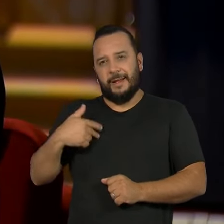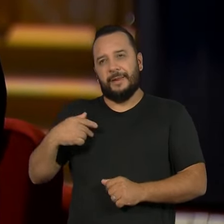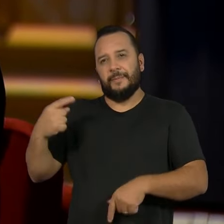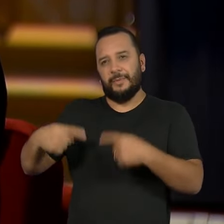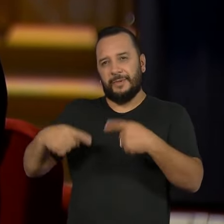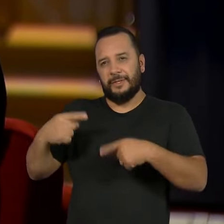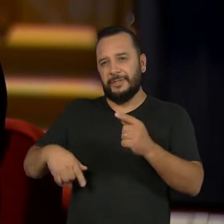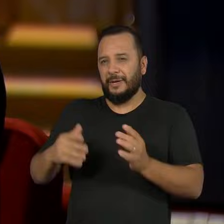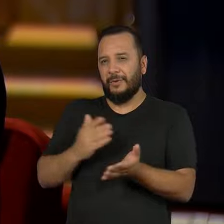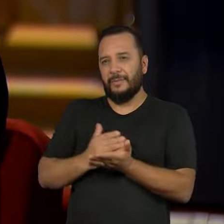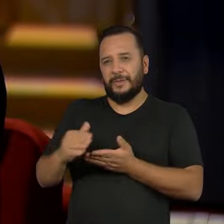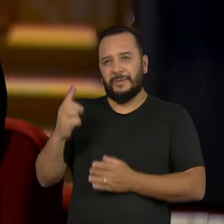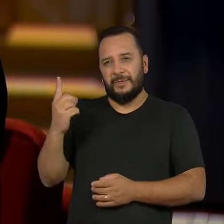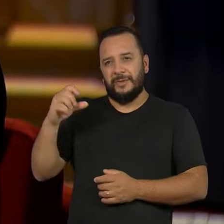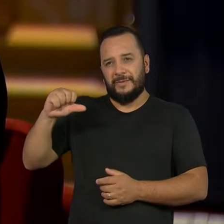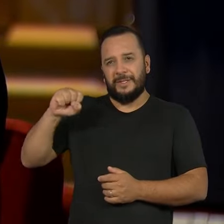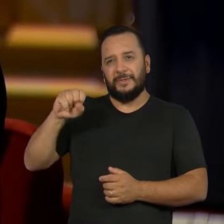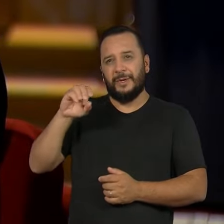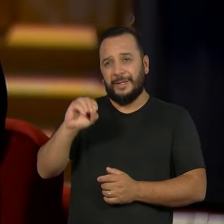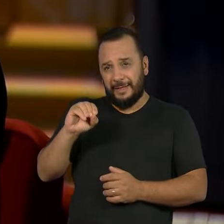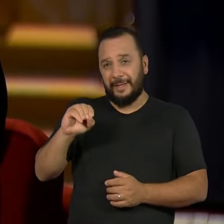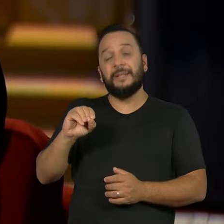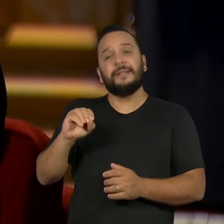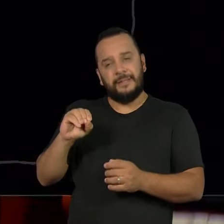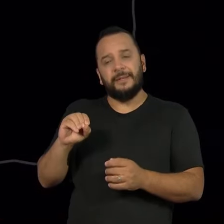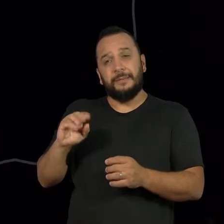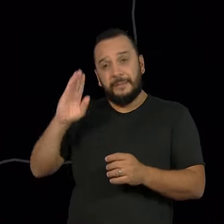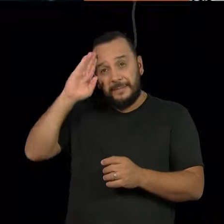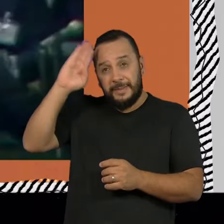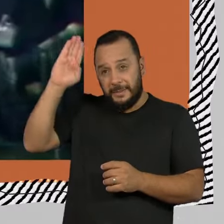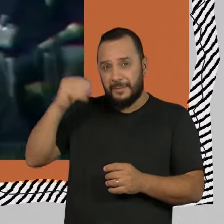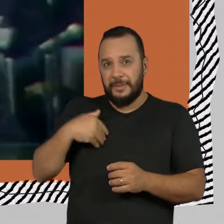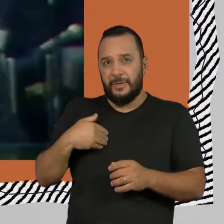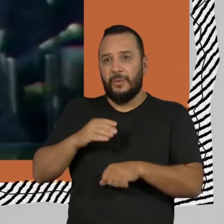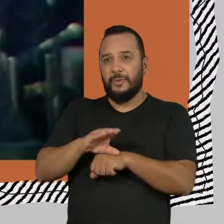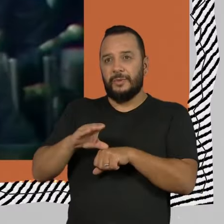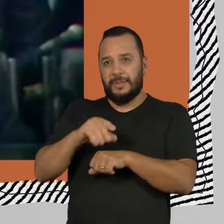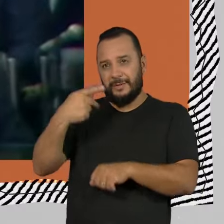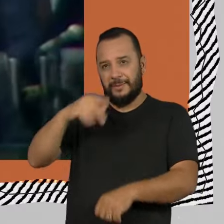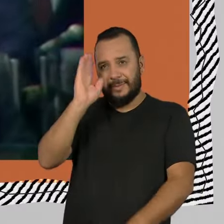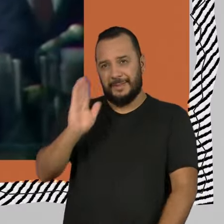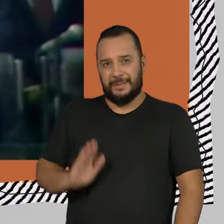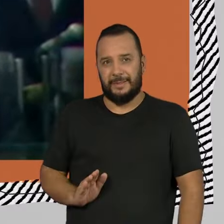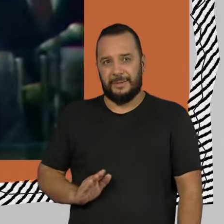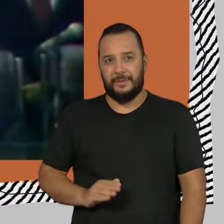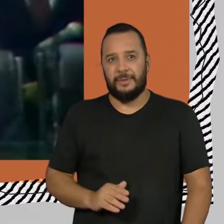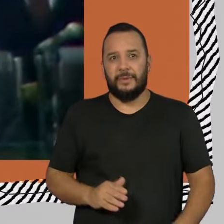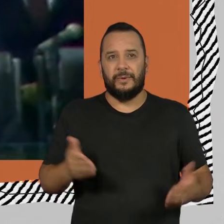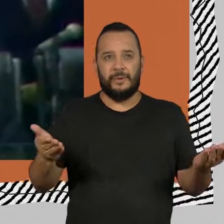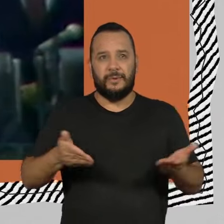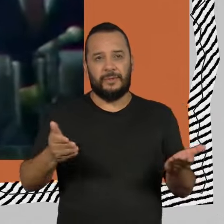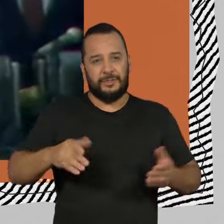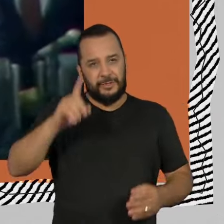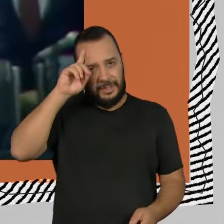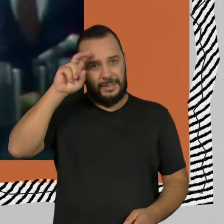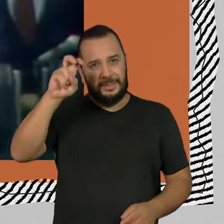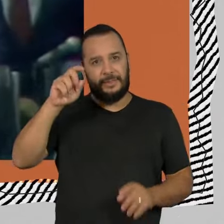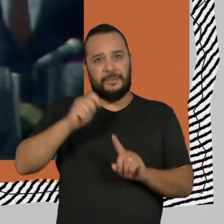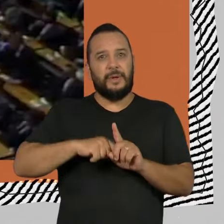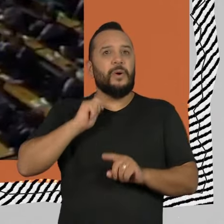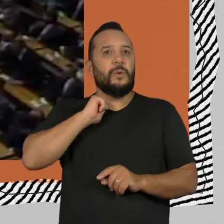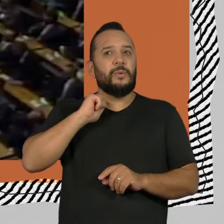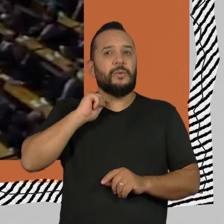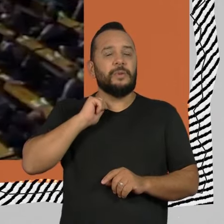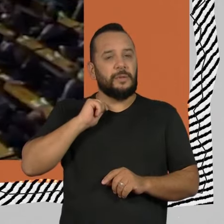final da década de 80 Especialmente na constituinte Brasileira hoje 5 de outubro de